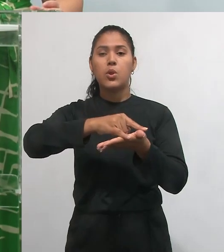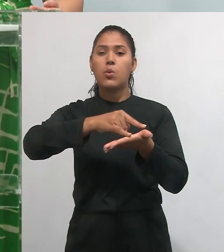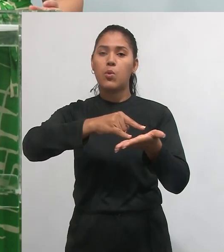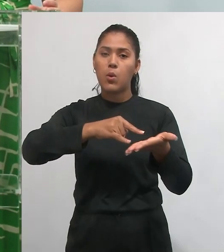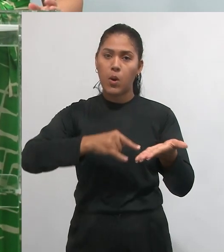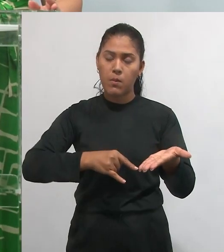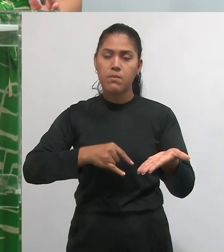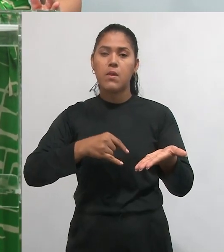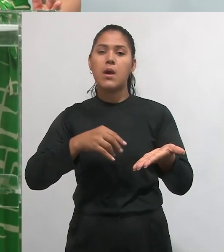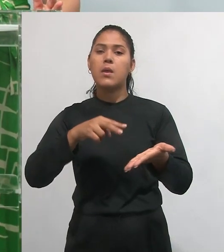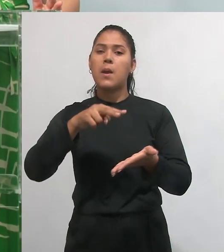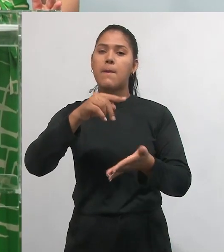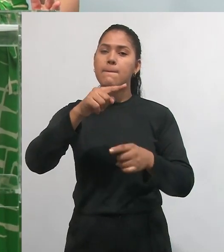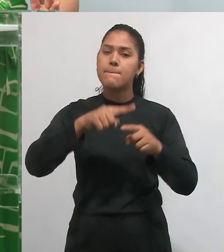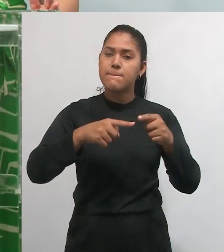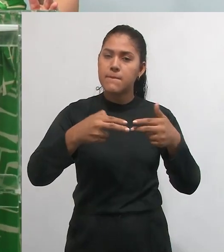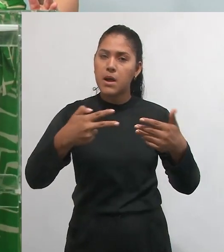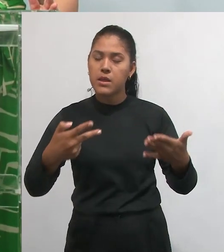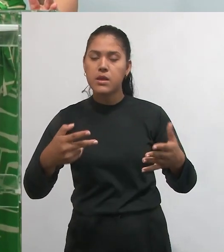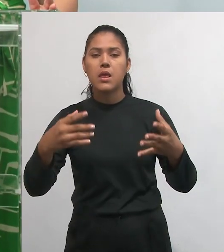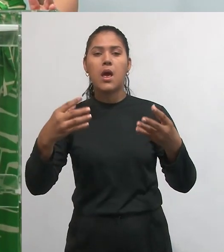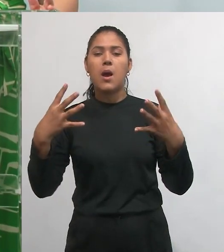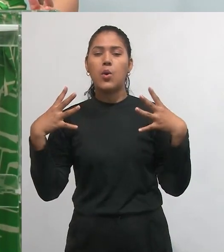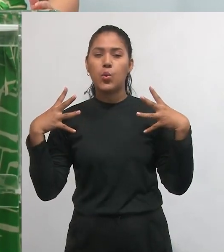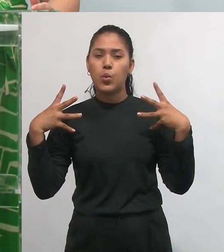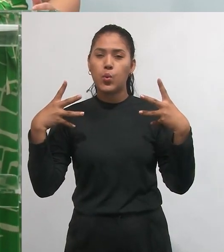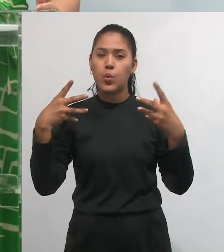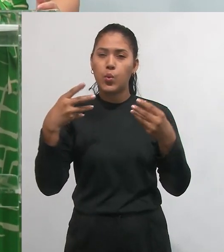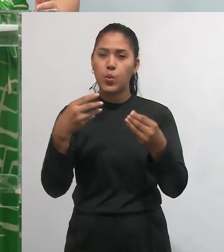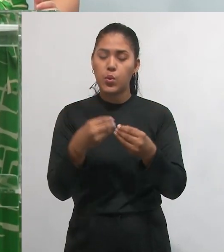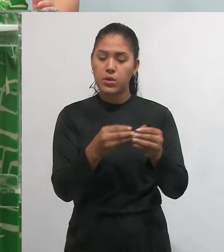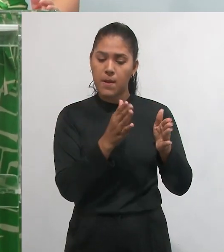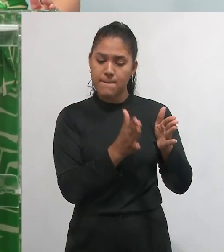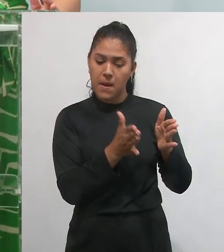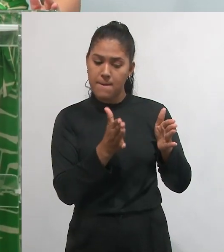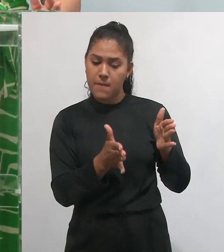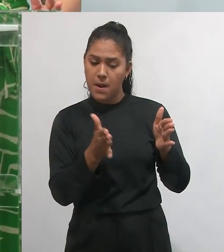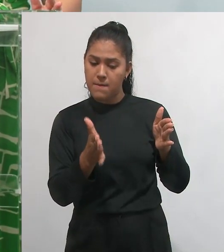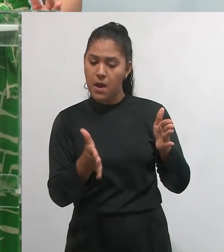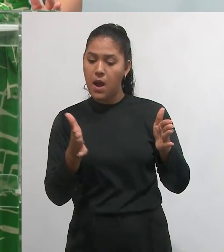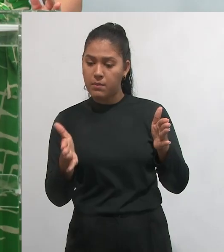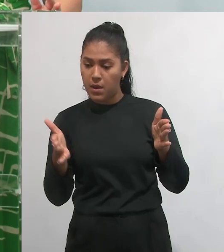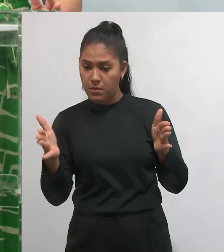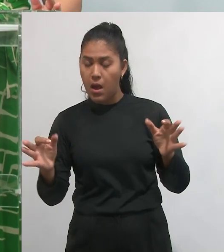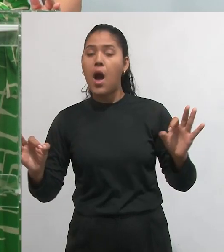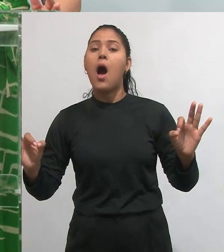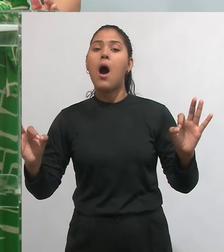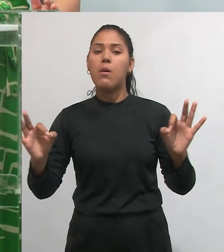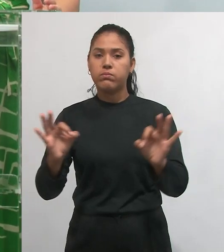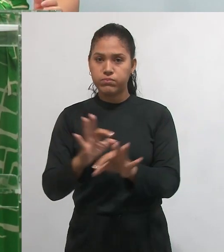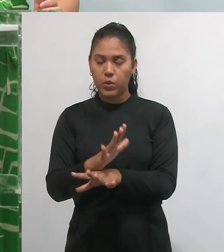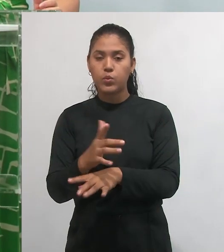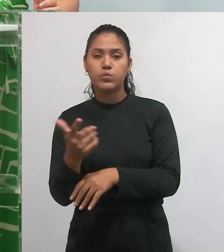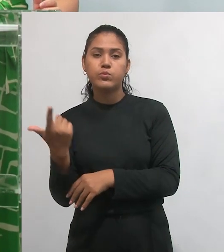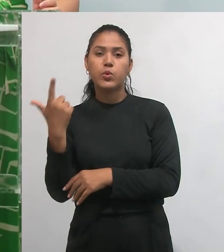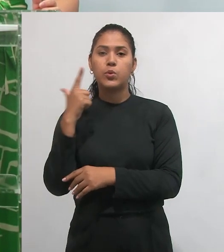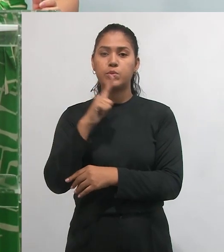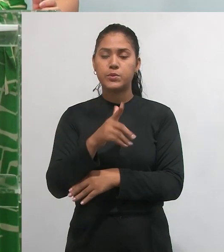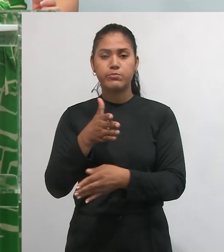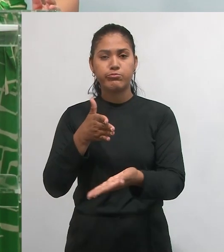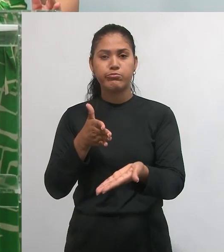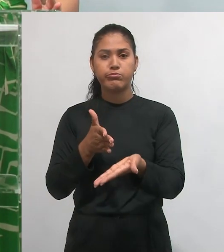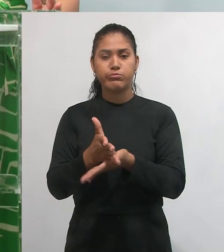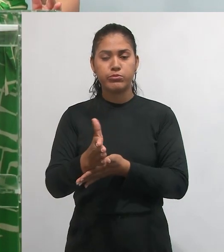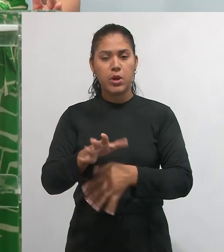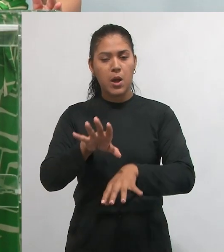que se faz necessário nesse regulamento de estágio, para que todas as etapas sejam feitas com muita qualidade e, acima de tudo, vocês